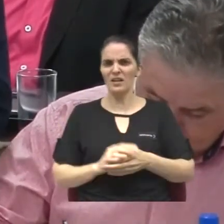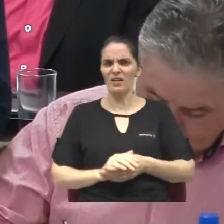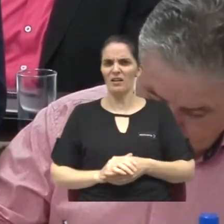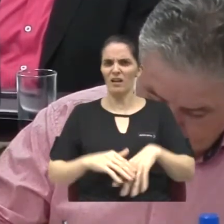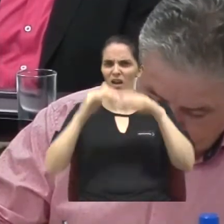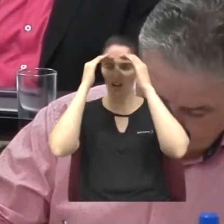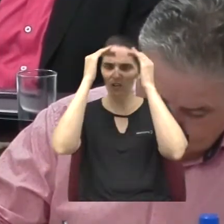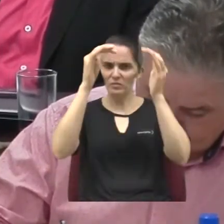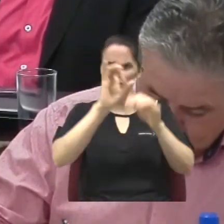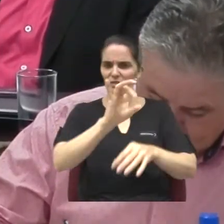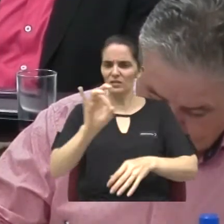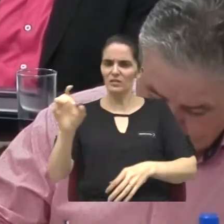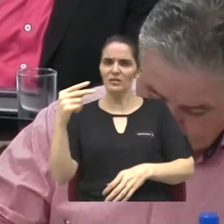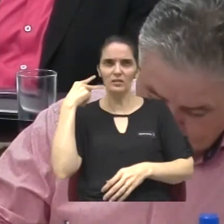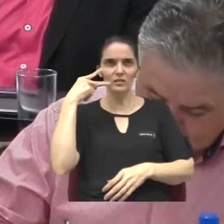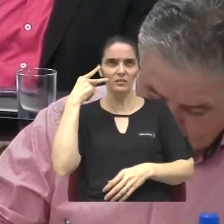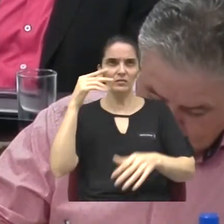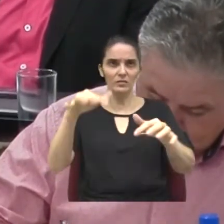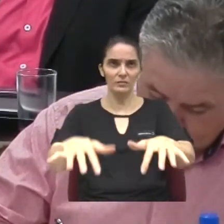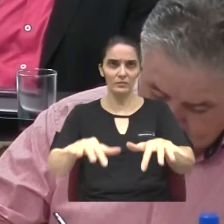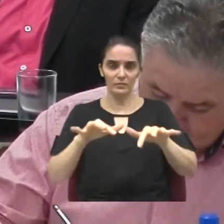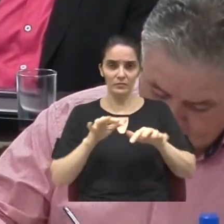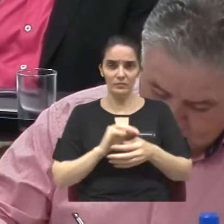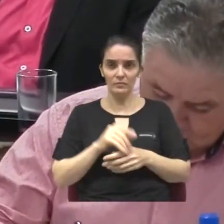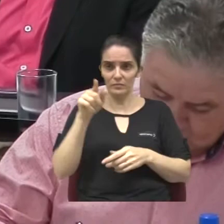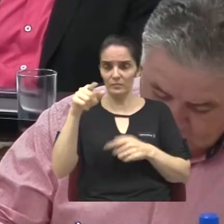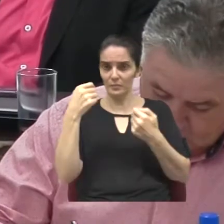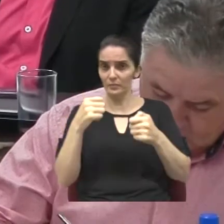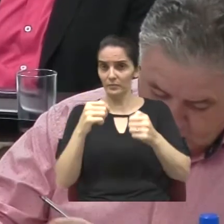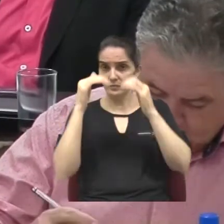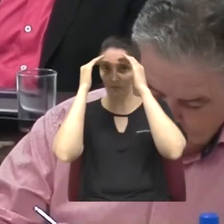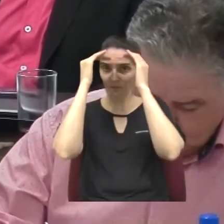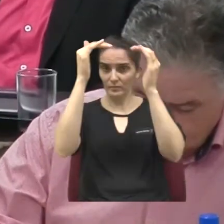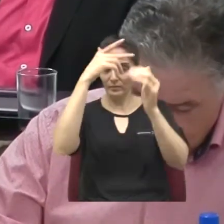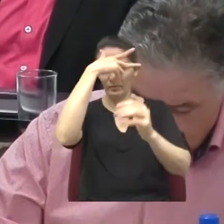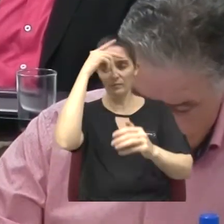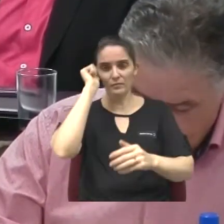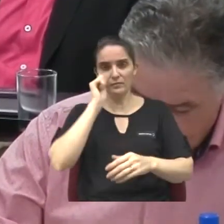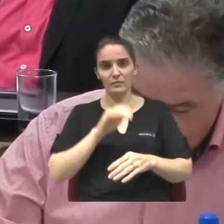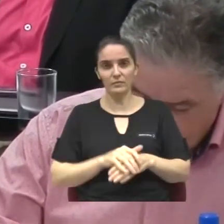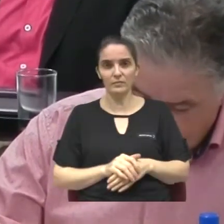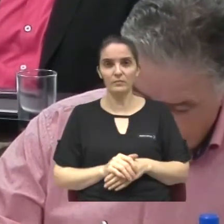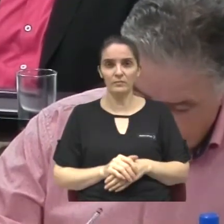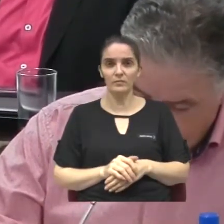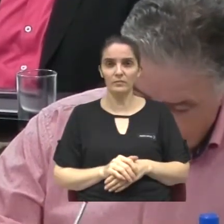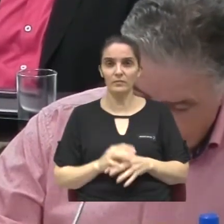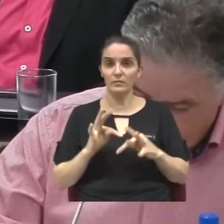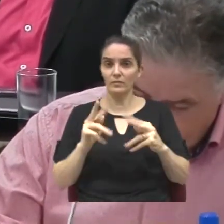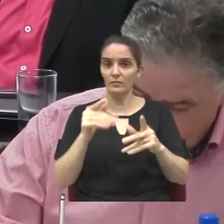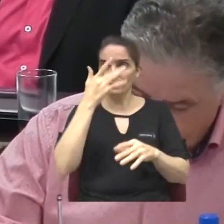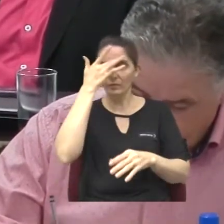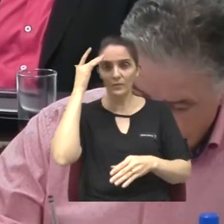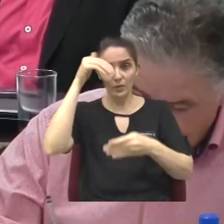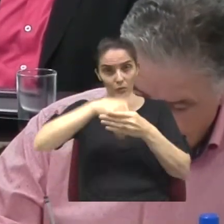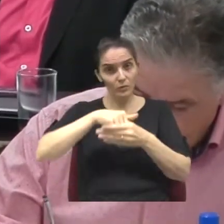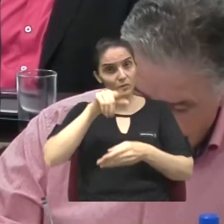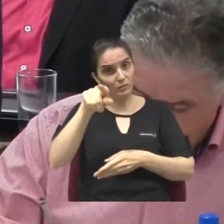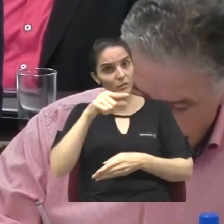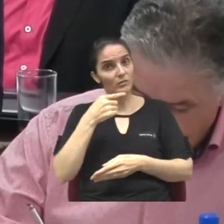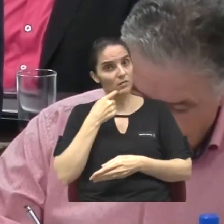respeitar cada vereador que está aqui nesse plenário, o senhor precisa respeitar o executivo, o senhor precisa respeitar até os eleitores que deu voto para o